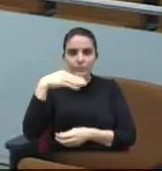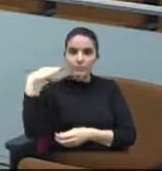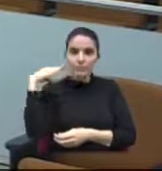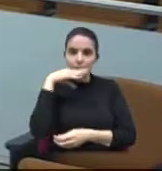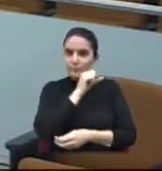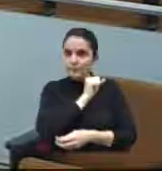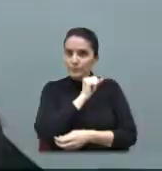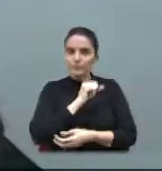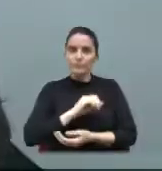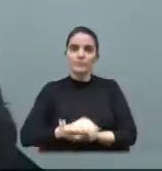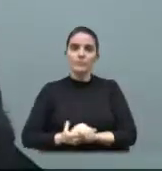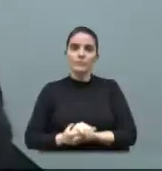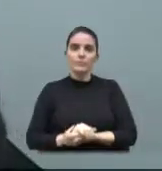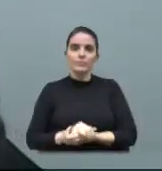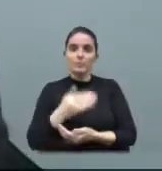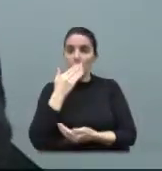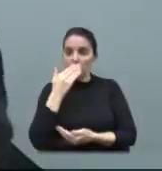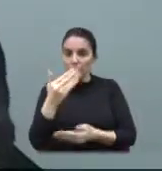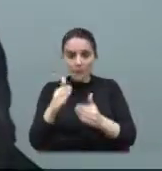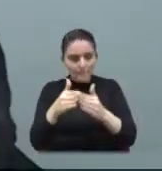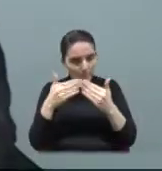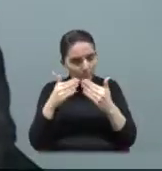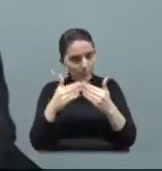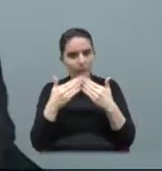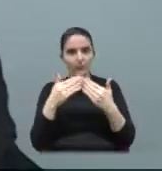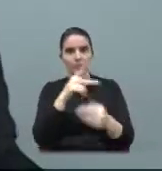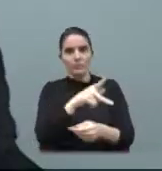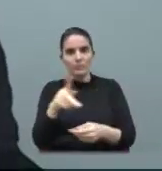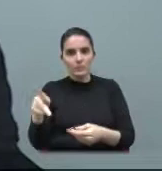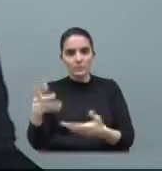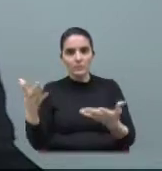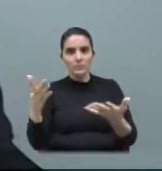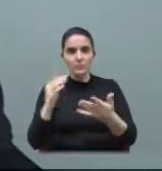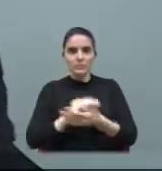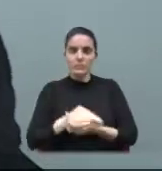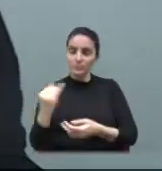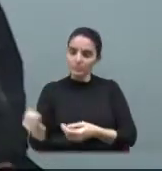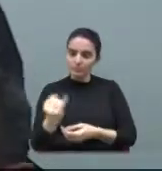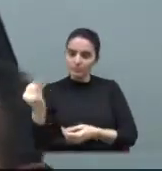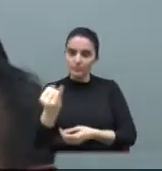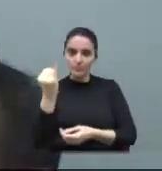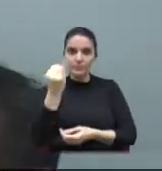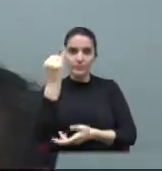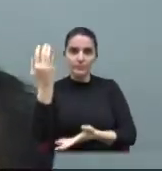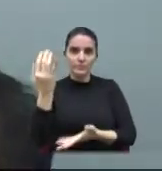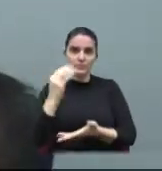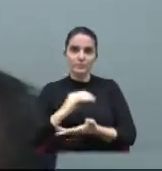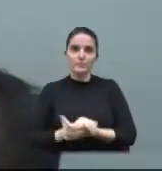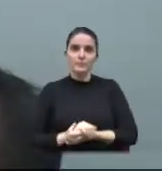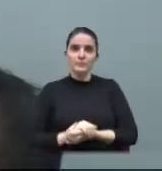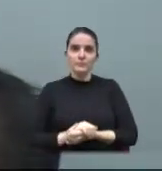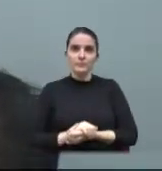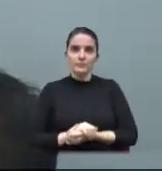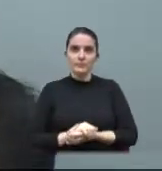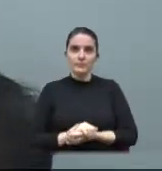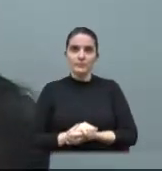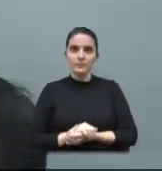presidente. Deixa elas falar, eu te peço, imploro, por favor, senhor presidente. É importante, senhor presidente.